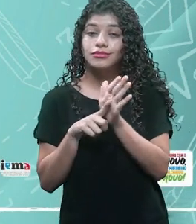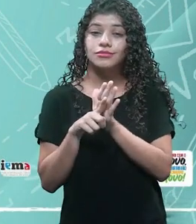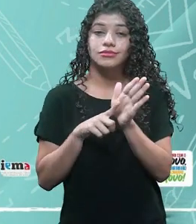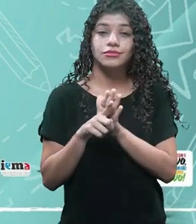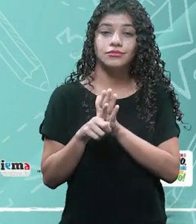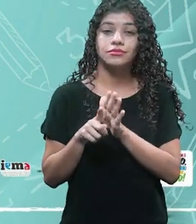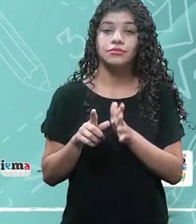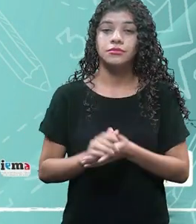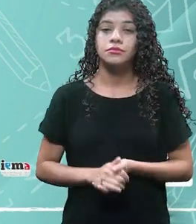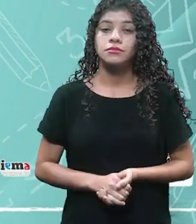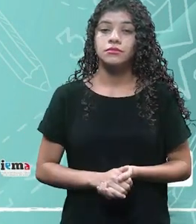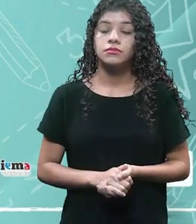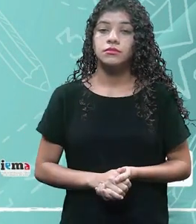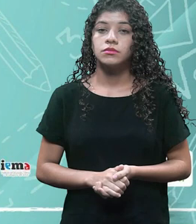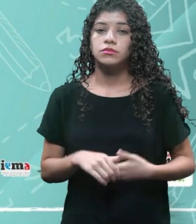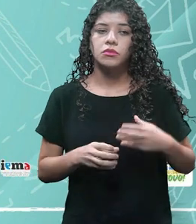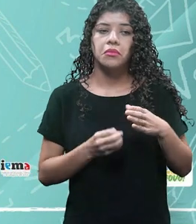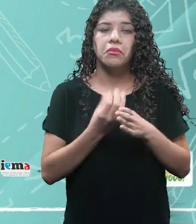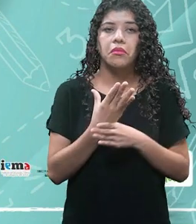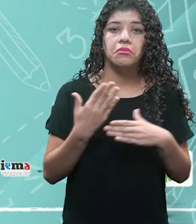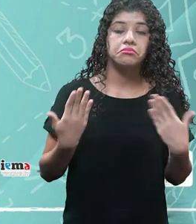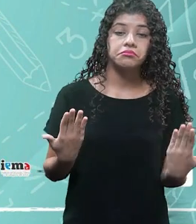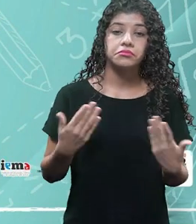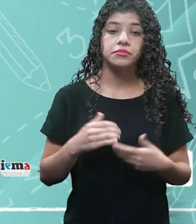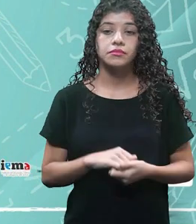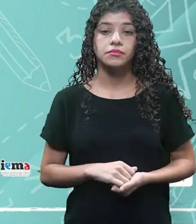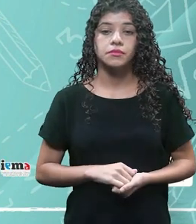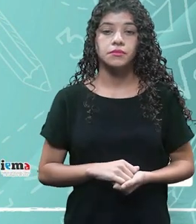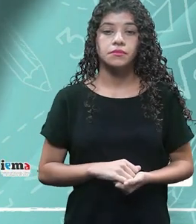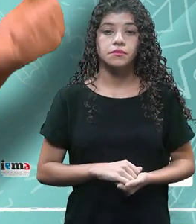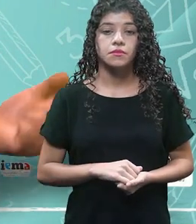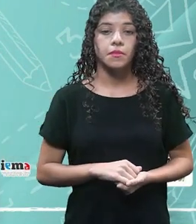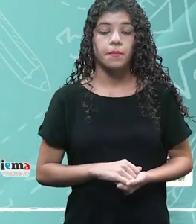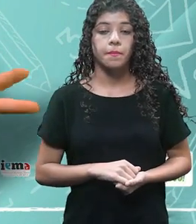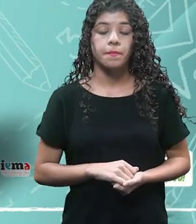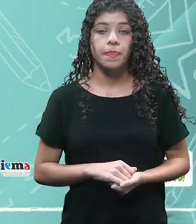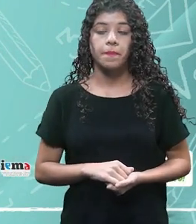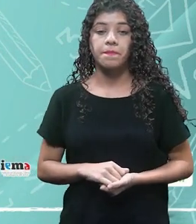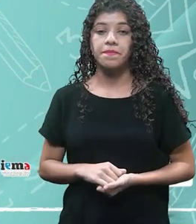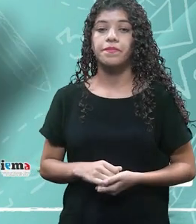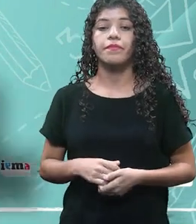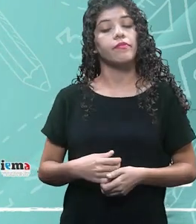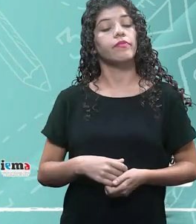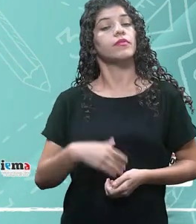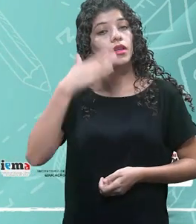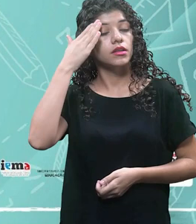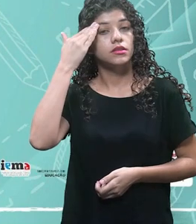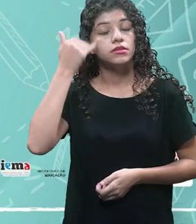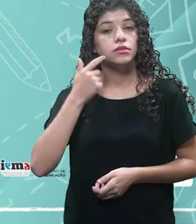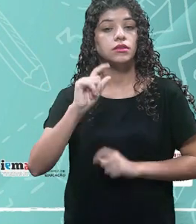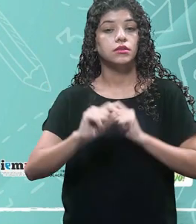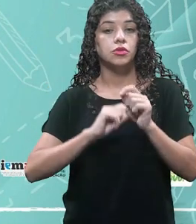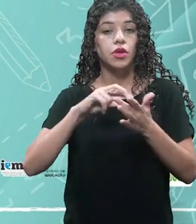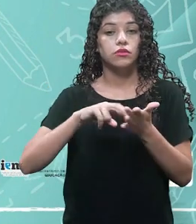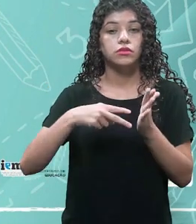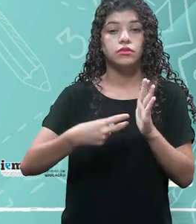a o o a origem da palavra às vezes é uma palavra né que vem do grego latim enfim aí a gente sabendo né